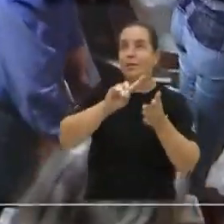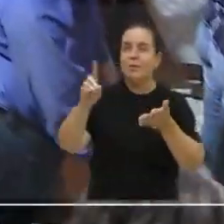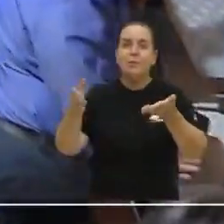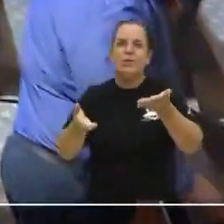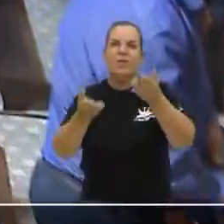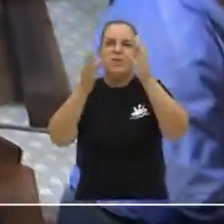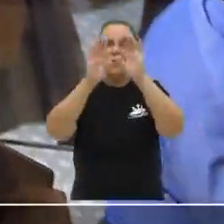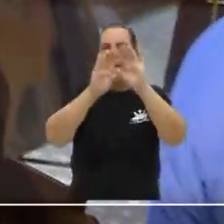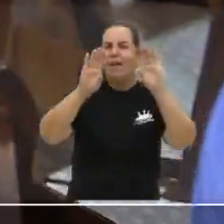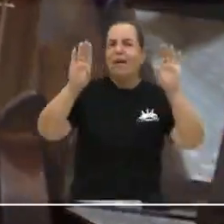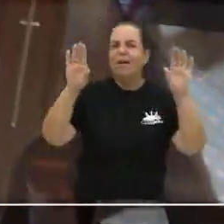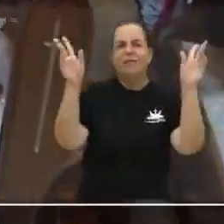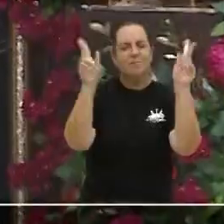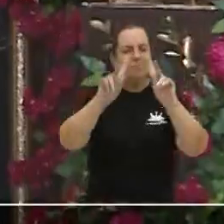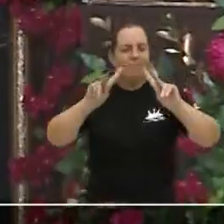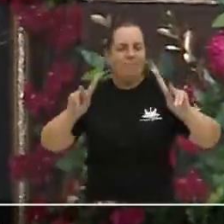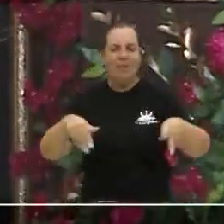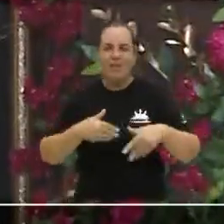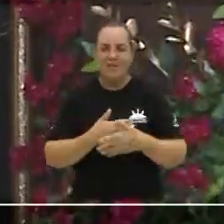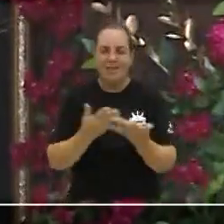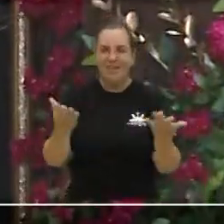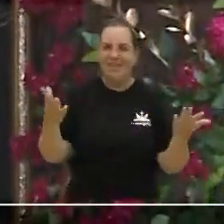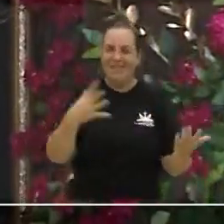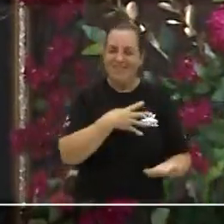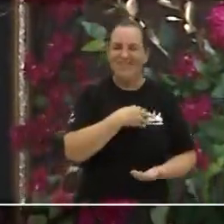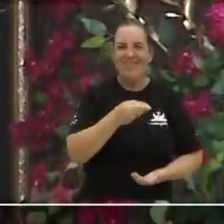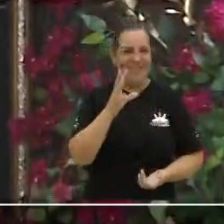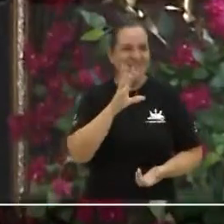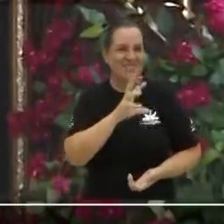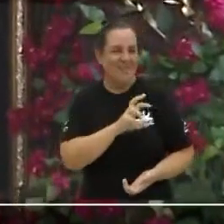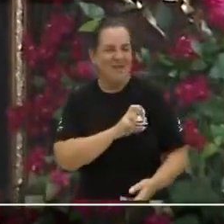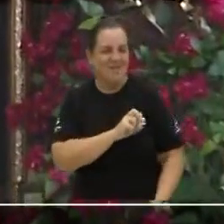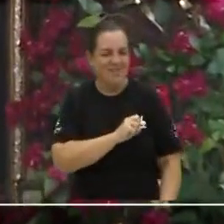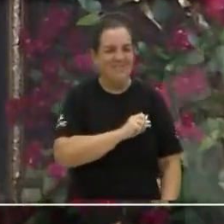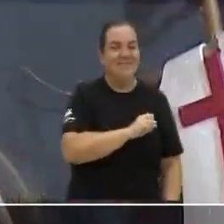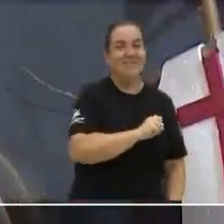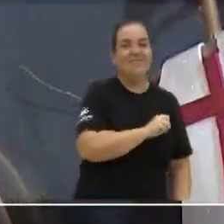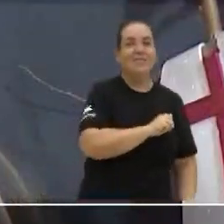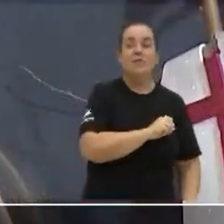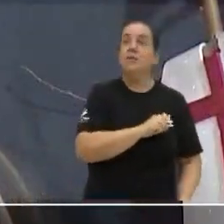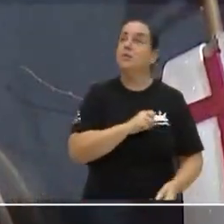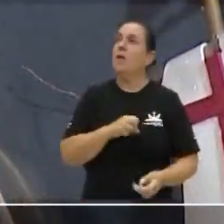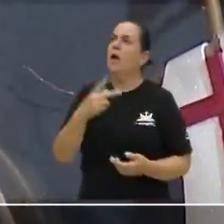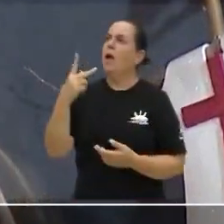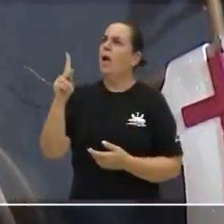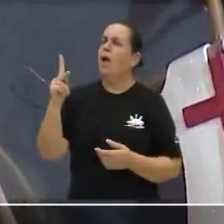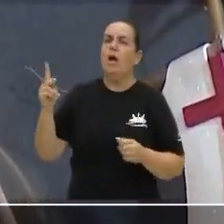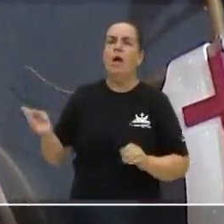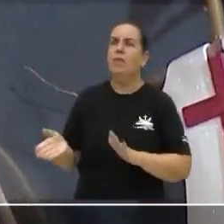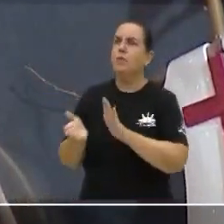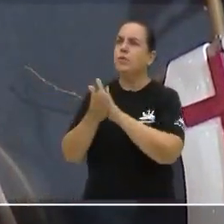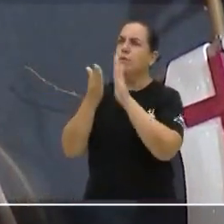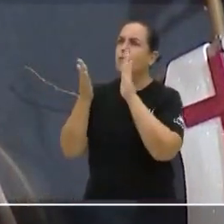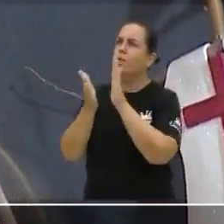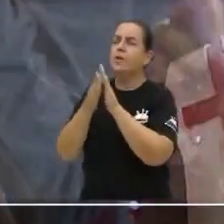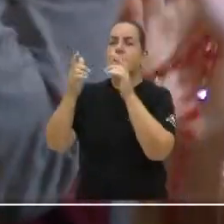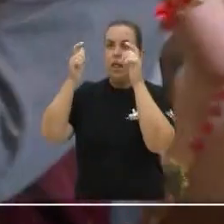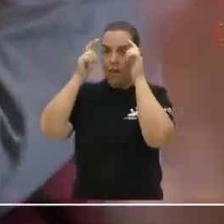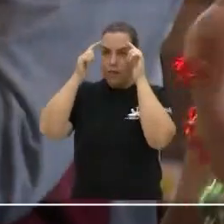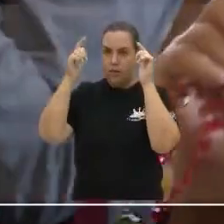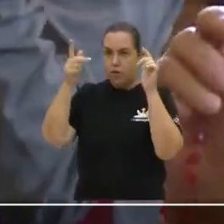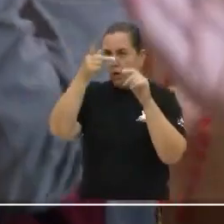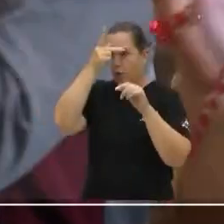Glória a Deus nos altos céus, paz na terra aos seus amados. A vós, louvor